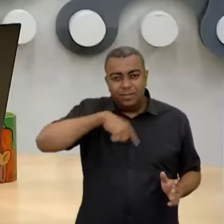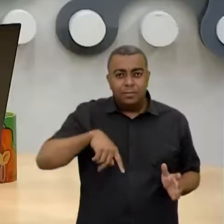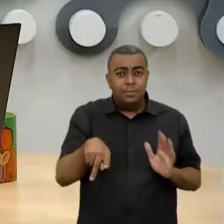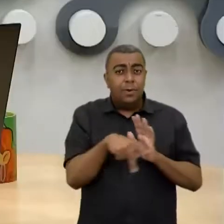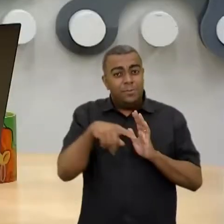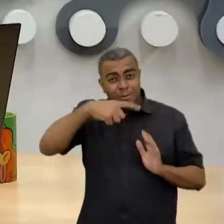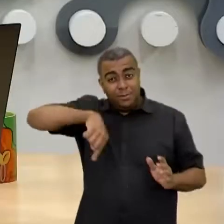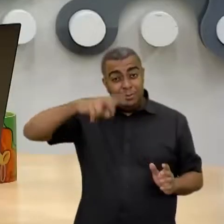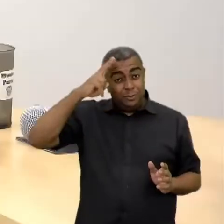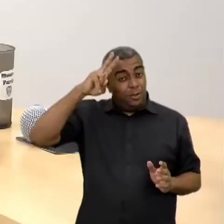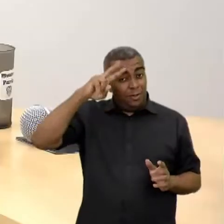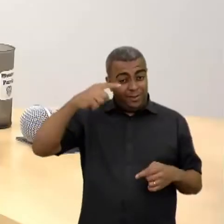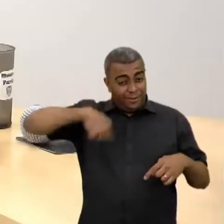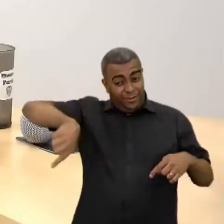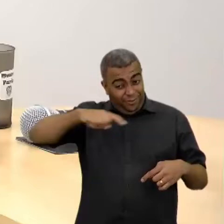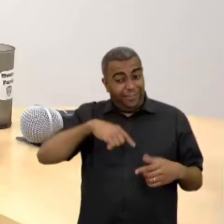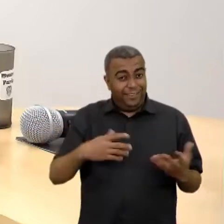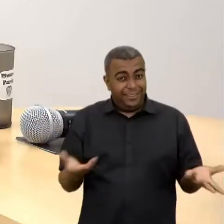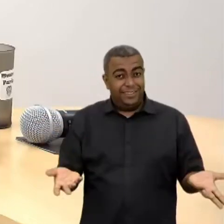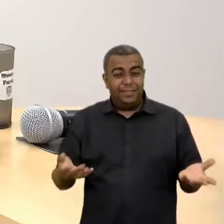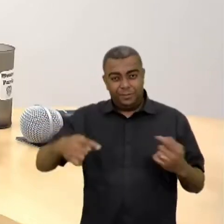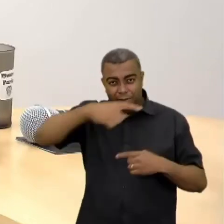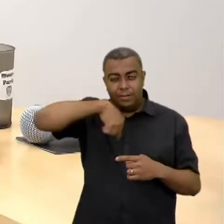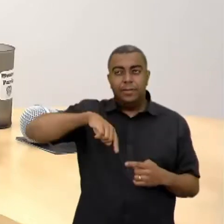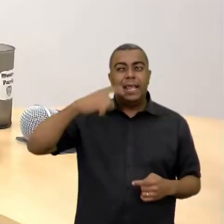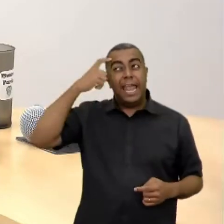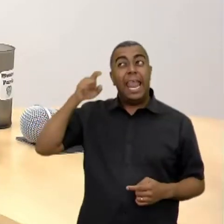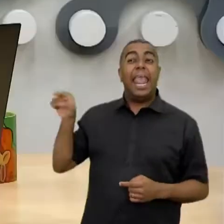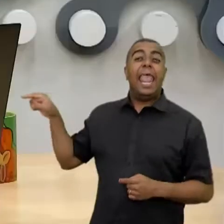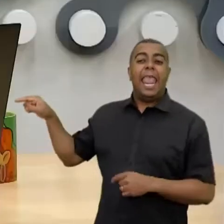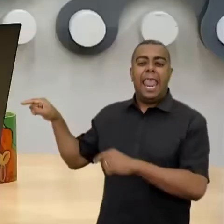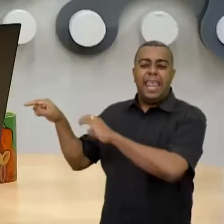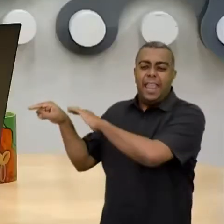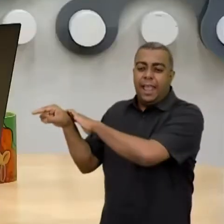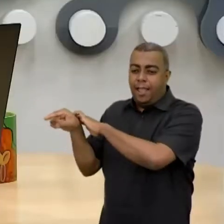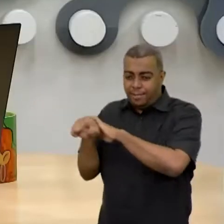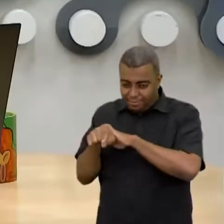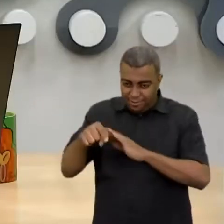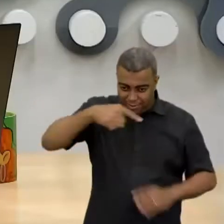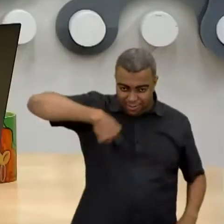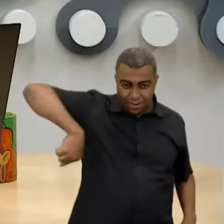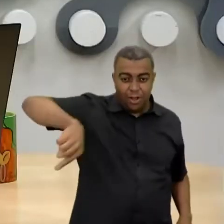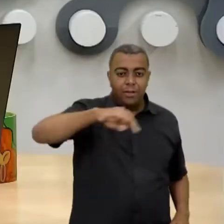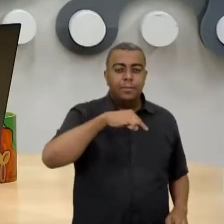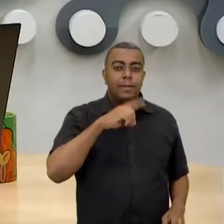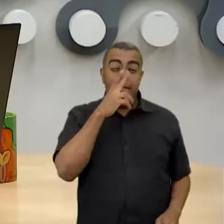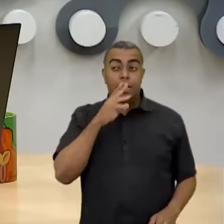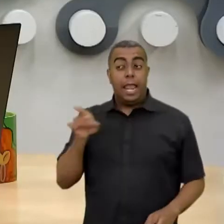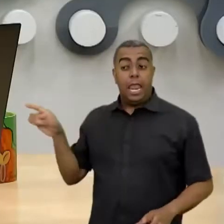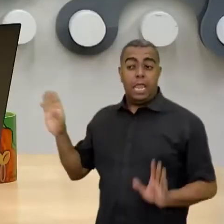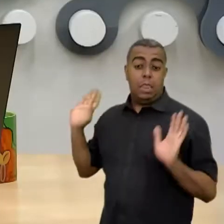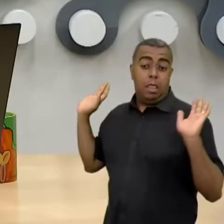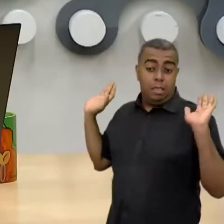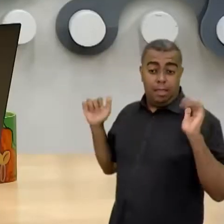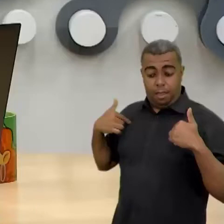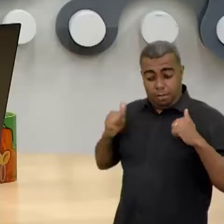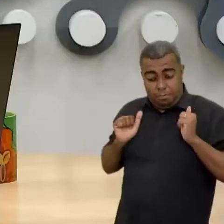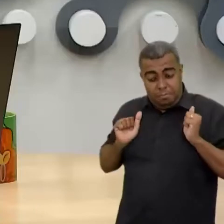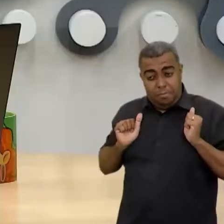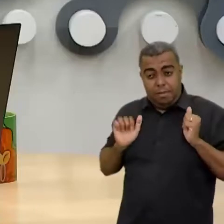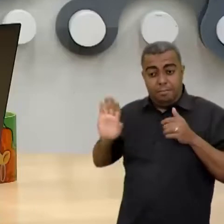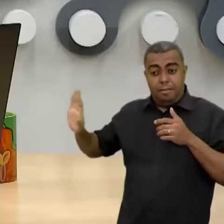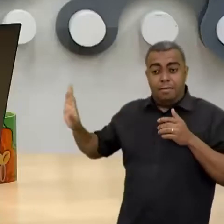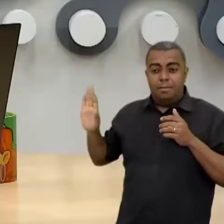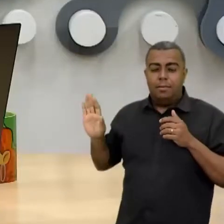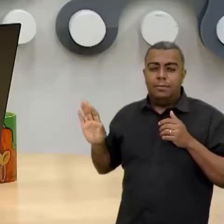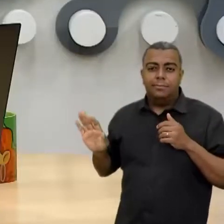nossa história. Exatamente, eu acho importante isso mesmo. A gente também mudar, a gente tem essas pequenas mudanças na narrativa. Parece que nós fazemos parte disso, Parece que é eles lá e a gente aqui, né?